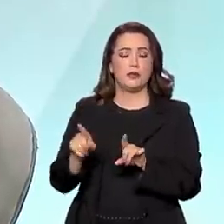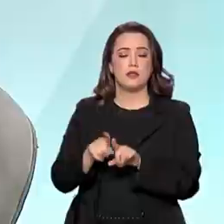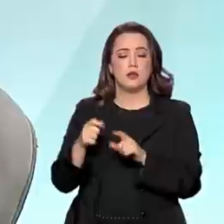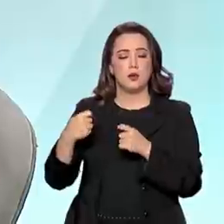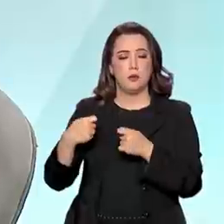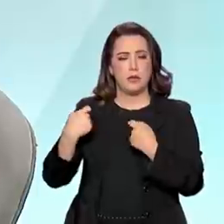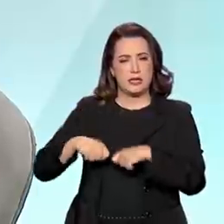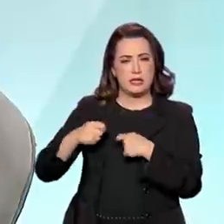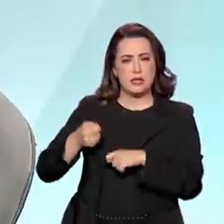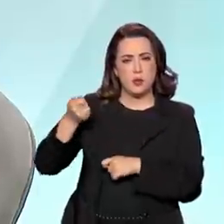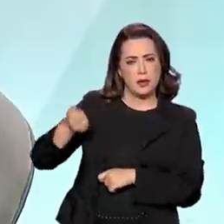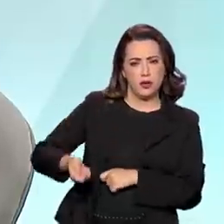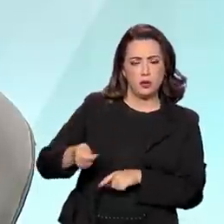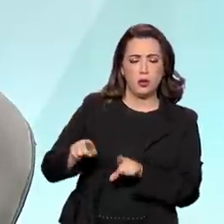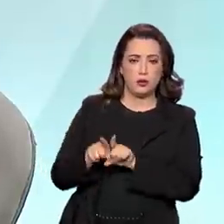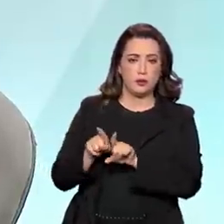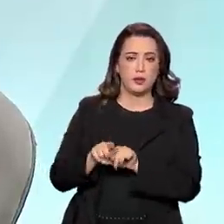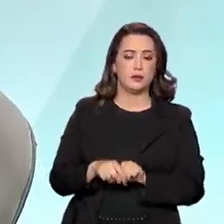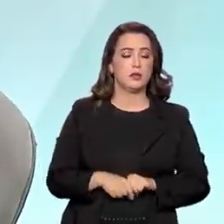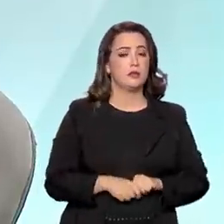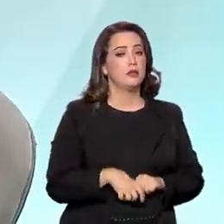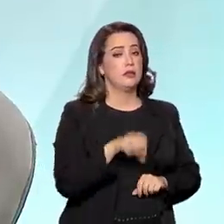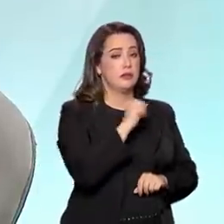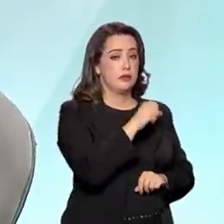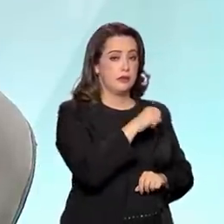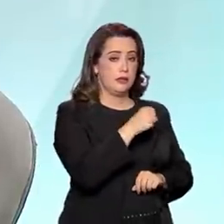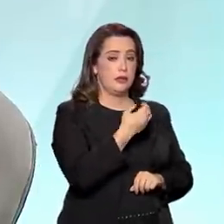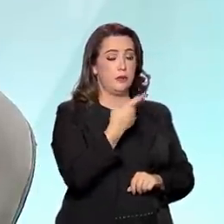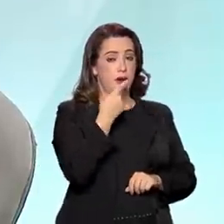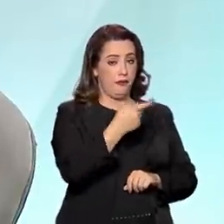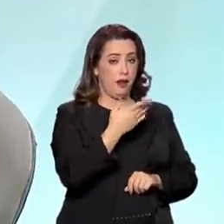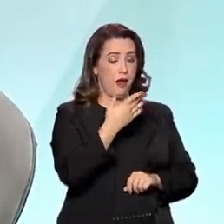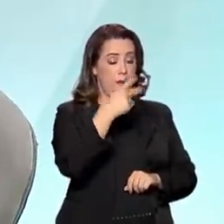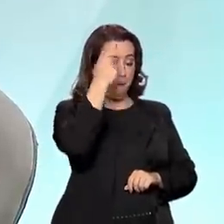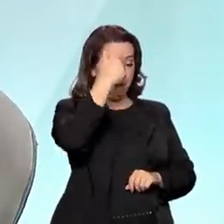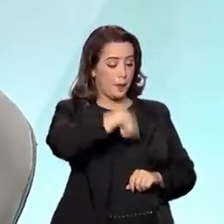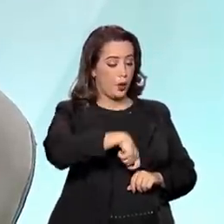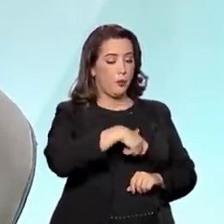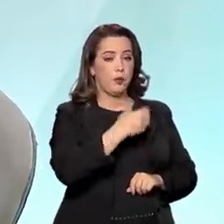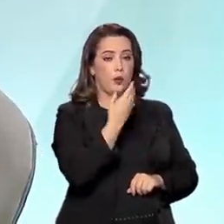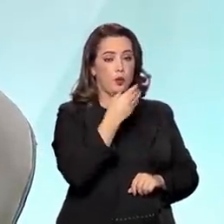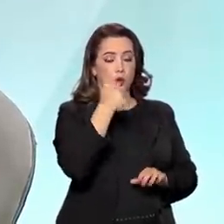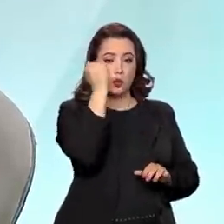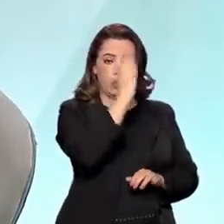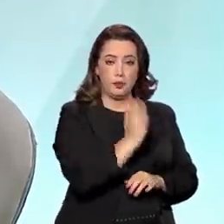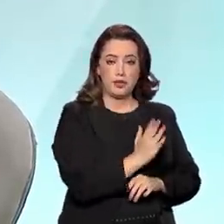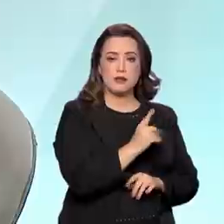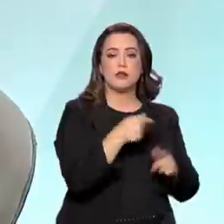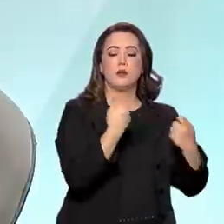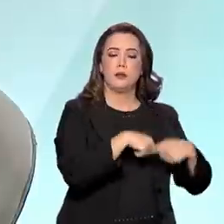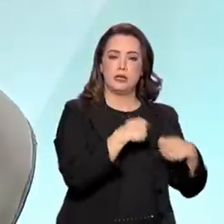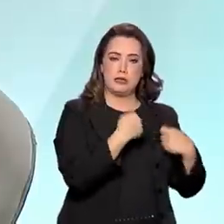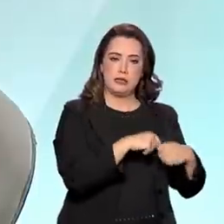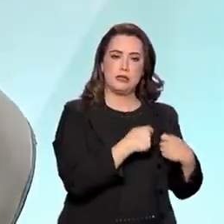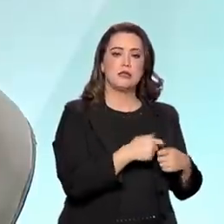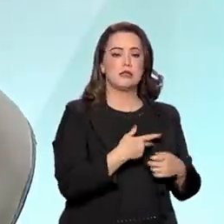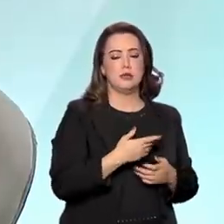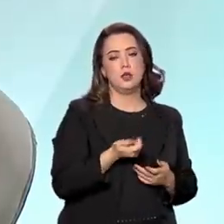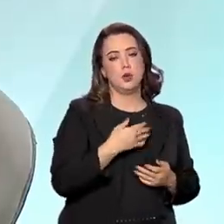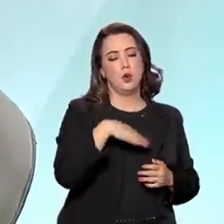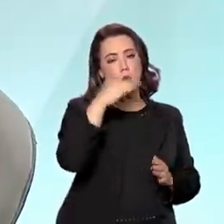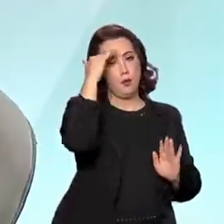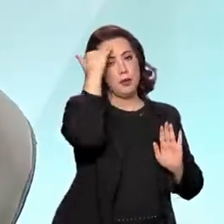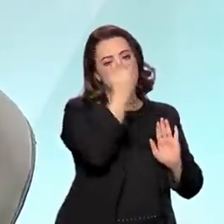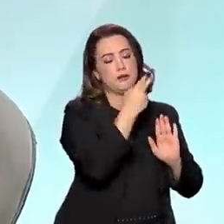militar é uma coisa totalmente viável né porque o sistema ele tá já nível não só a nível Nacional mas ele é um sistema